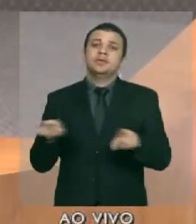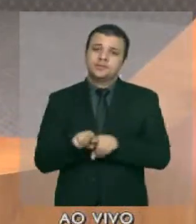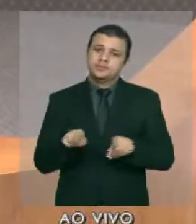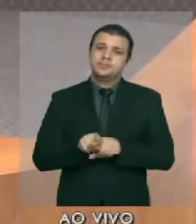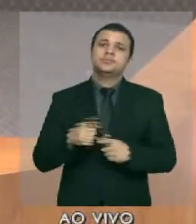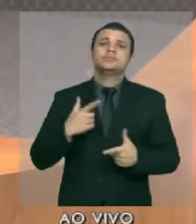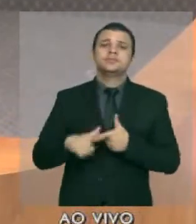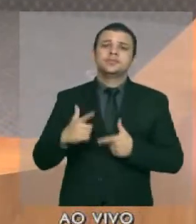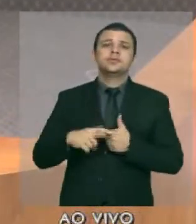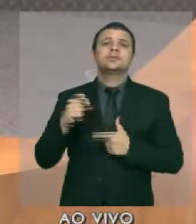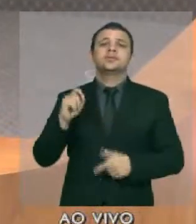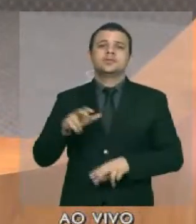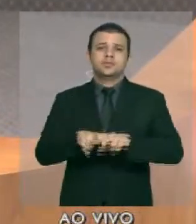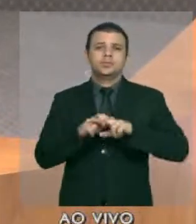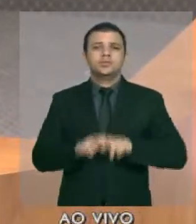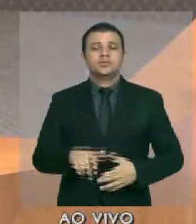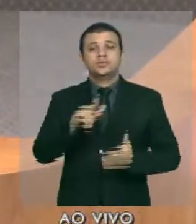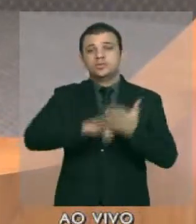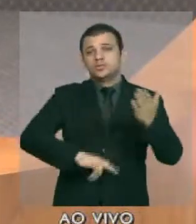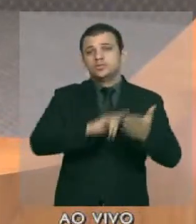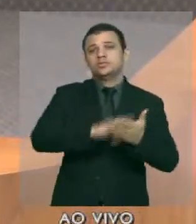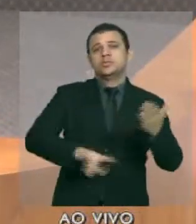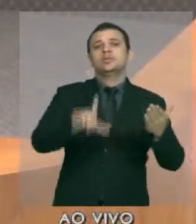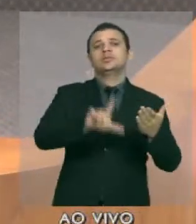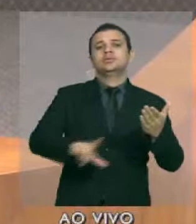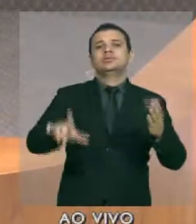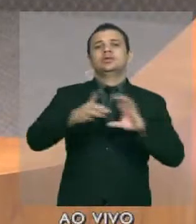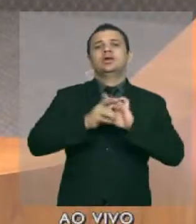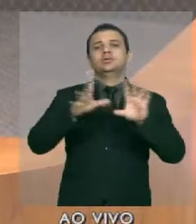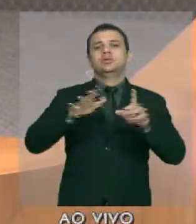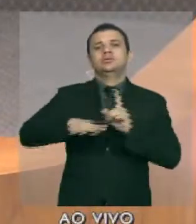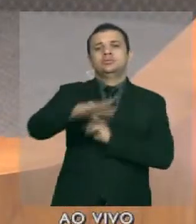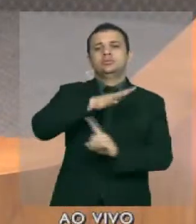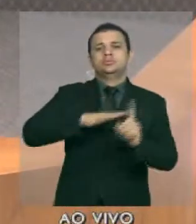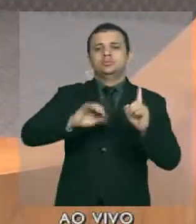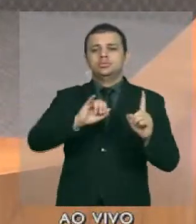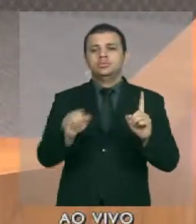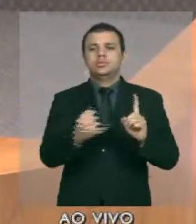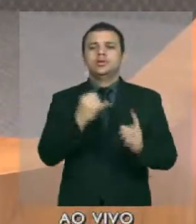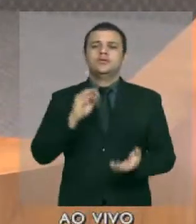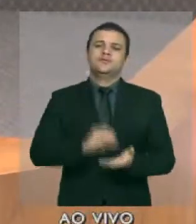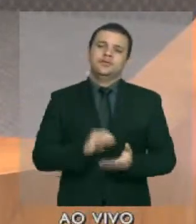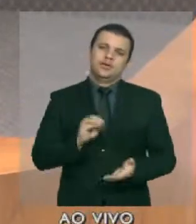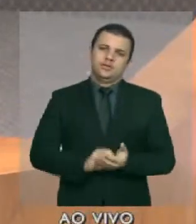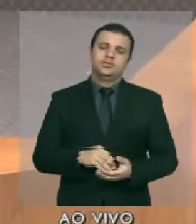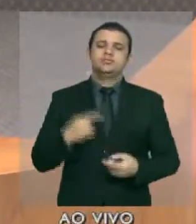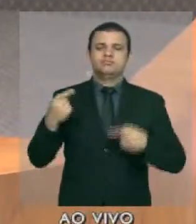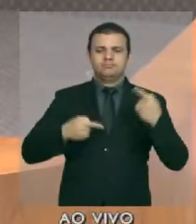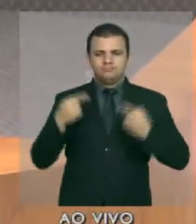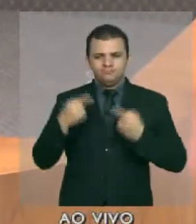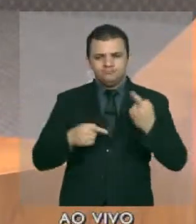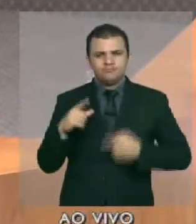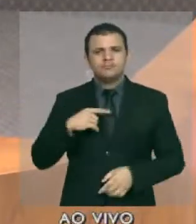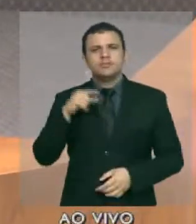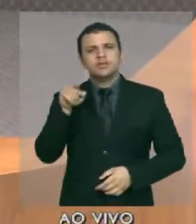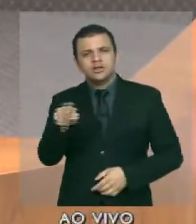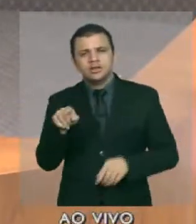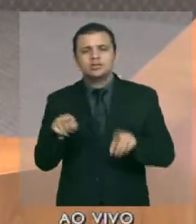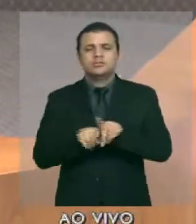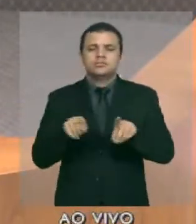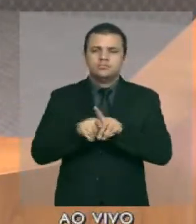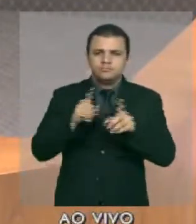de licenciamento ambiental essa foi uma discussão travada naquele momento inclusive todos os órgãos